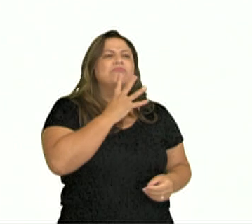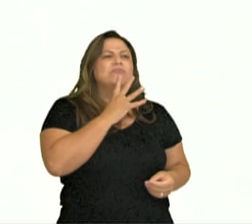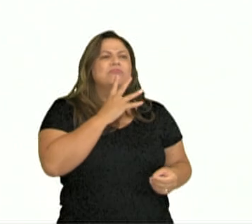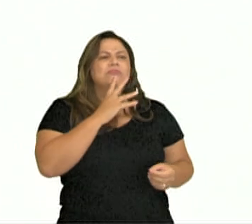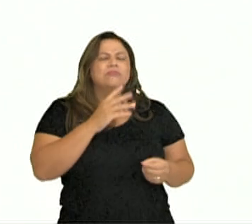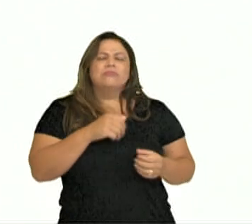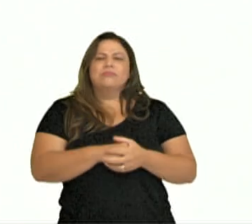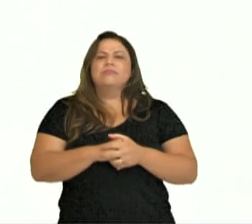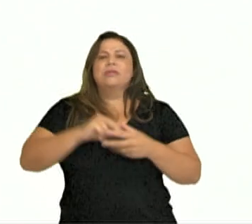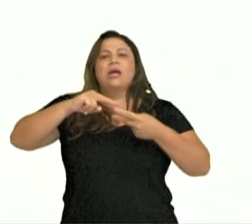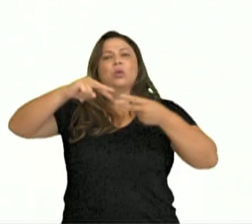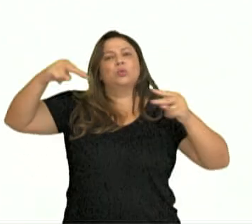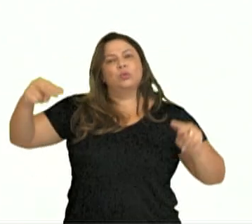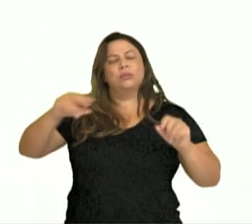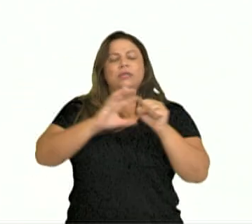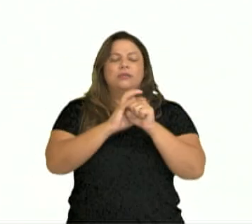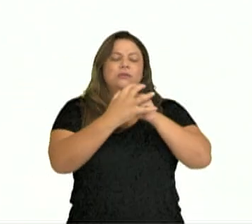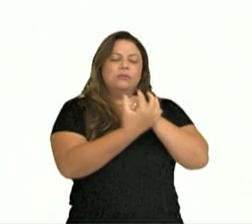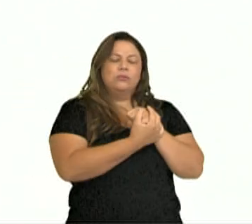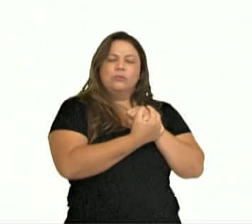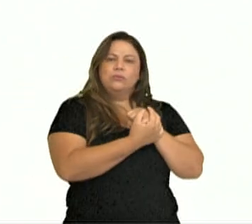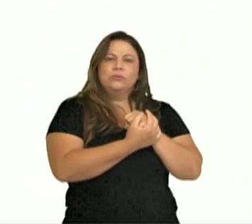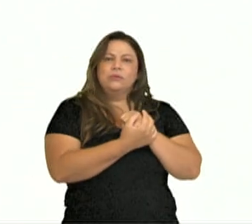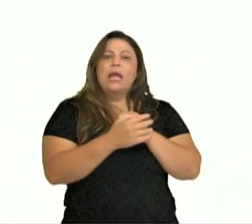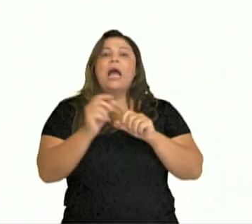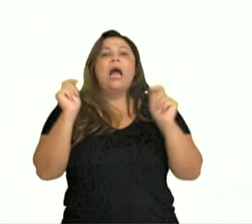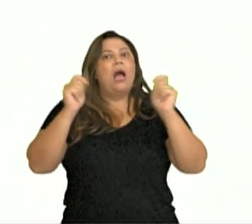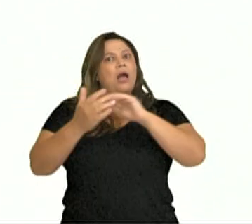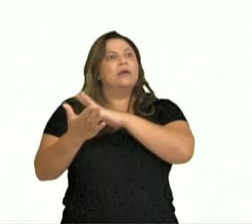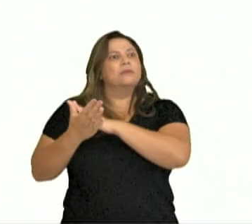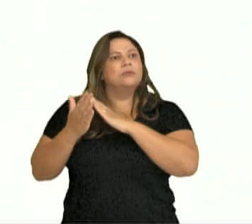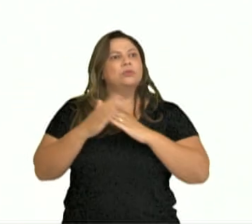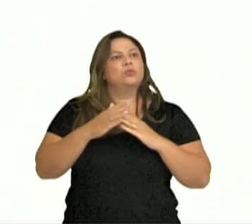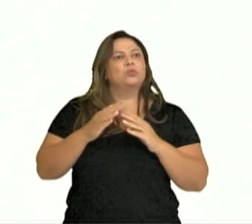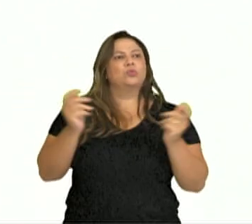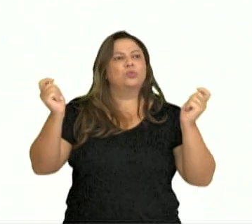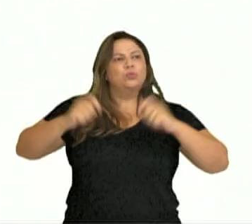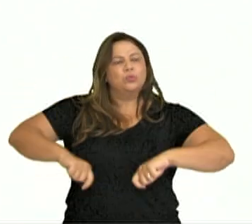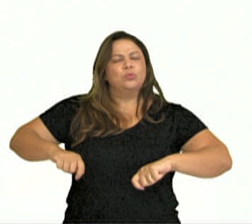coronavírus ajudará a controlar a pandemia? Decifrar as características genéticas e